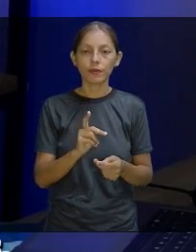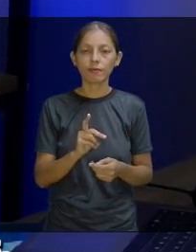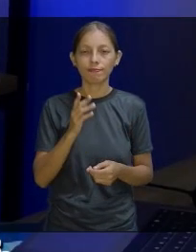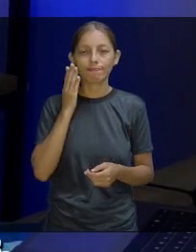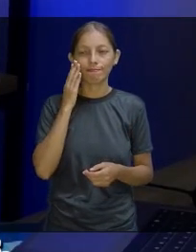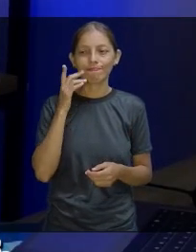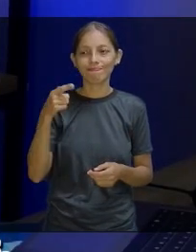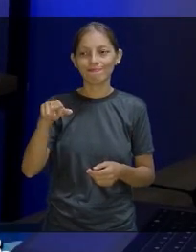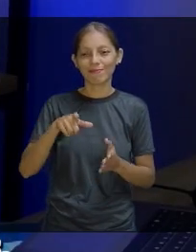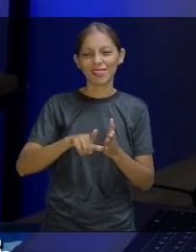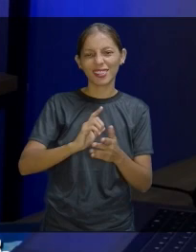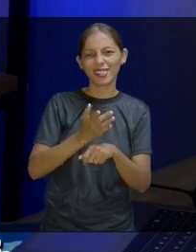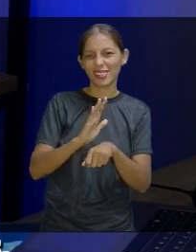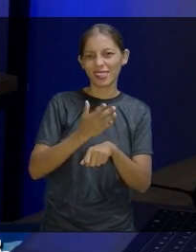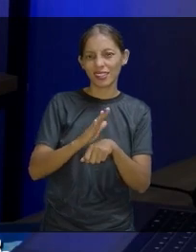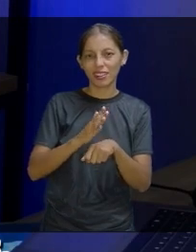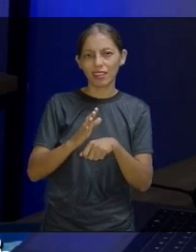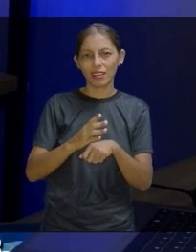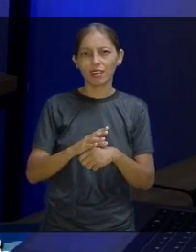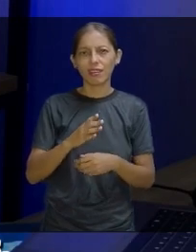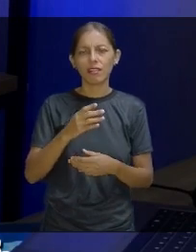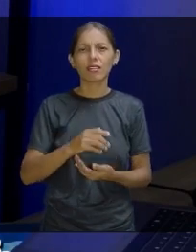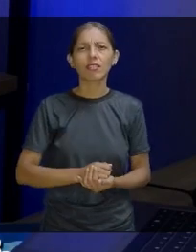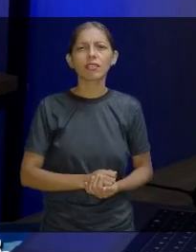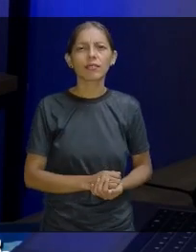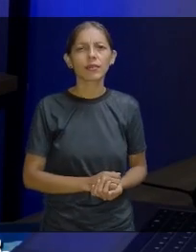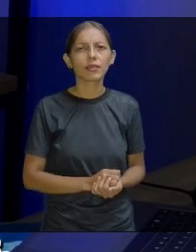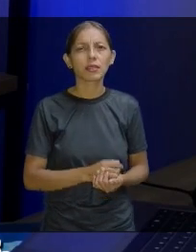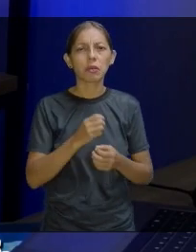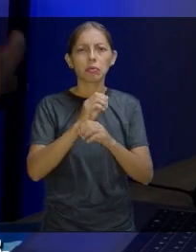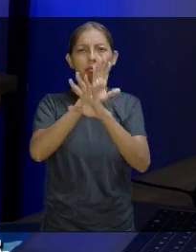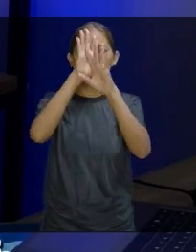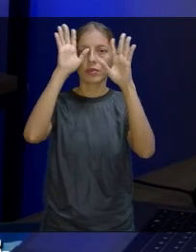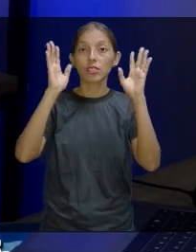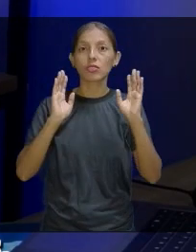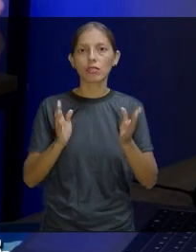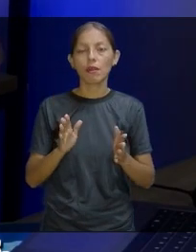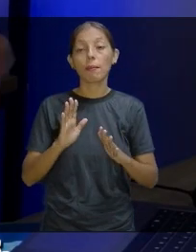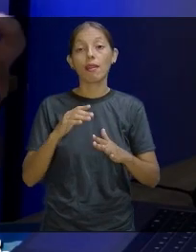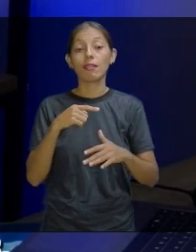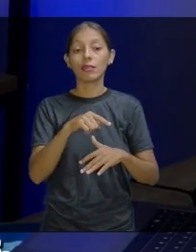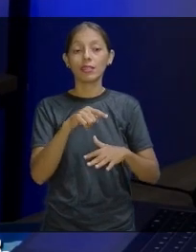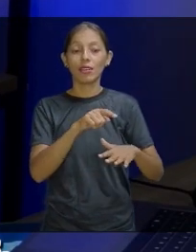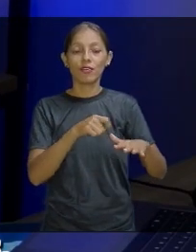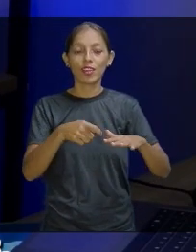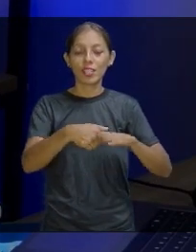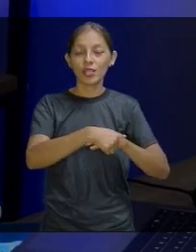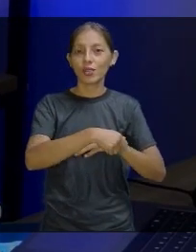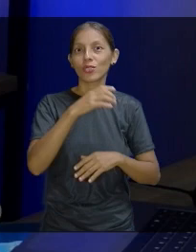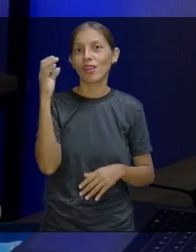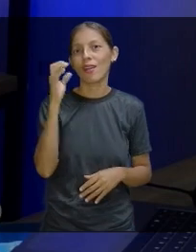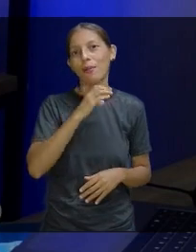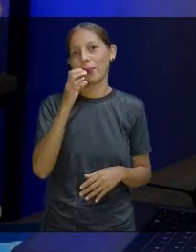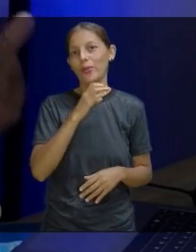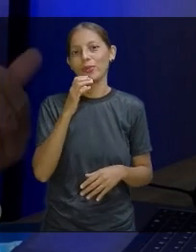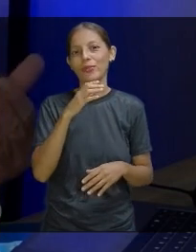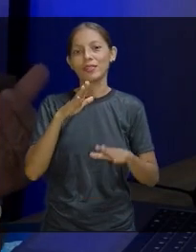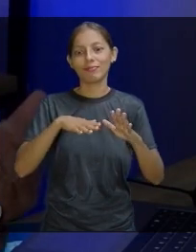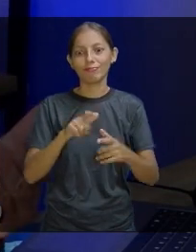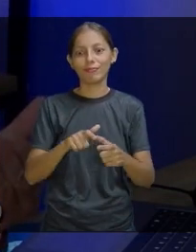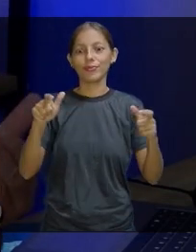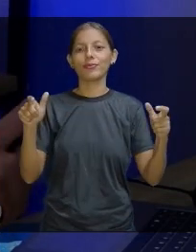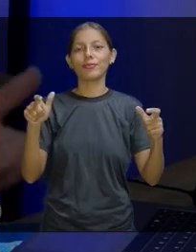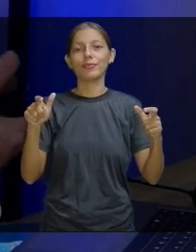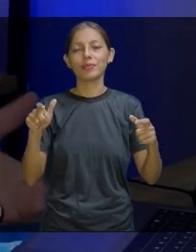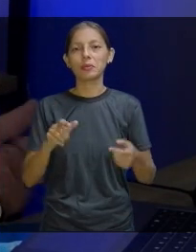a velocidade com que as transformações Foco no apresentador Orion Teixeira. São muito mais rápidas, muito maiores, e muitas vezes não dá para antever o que